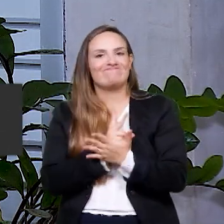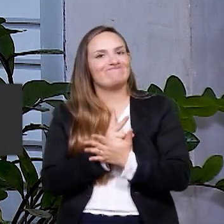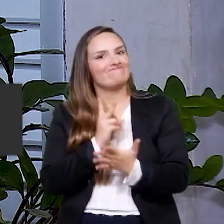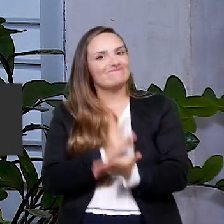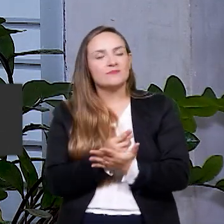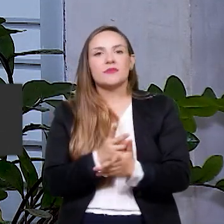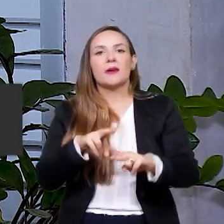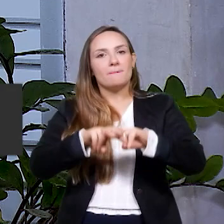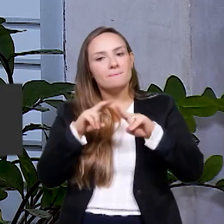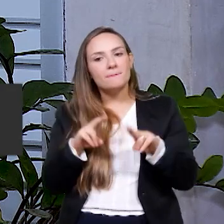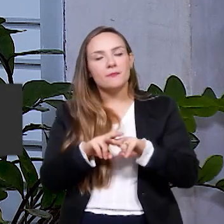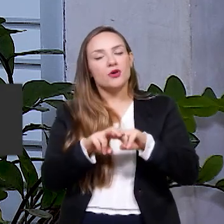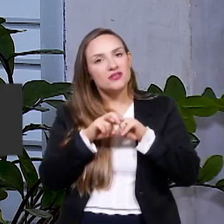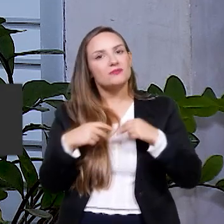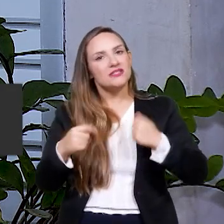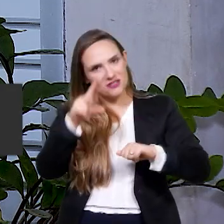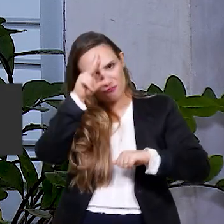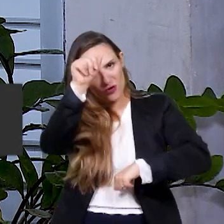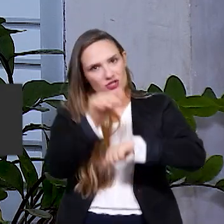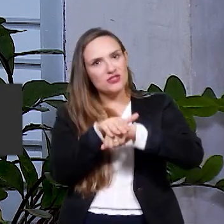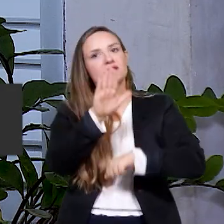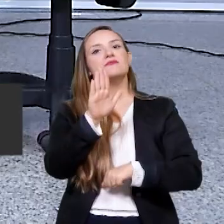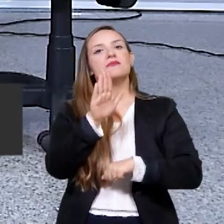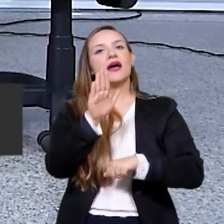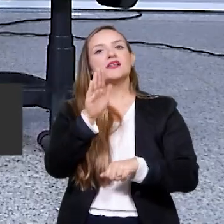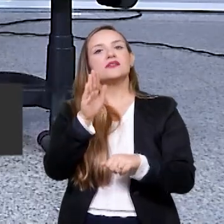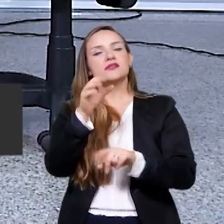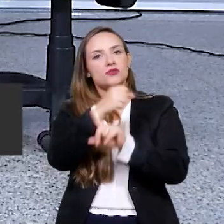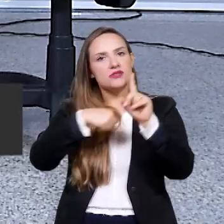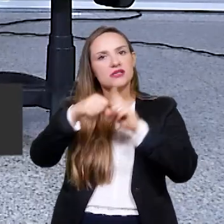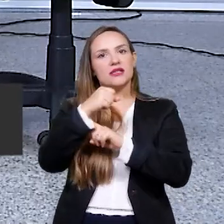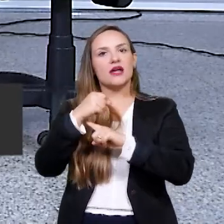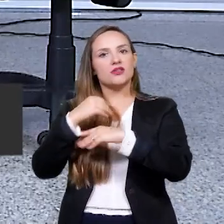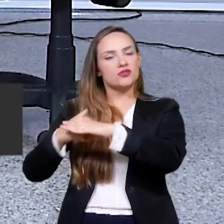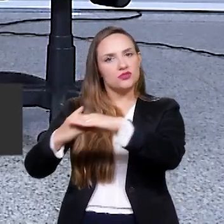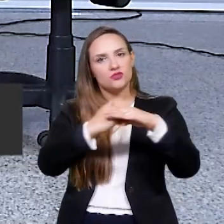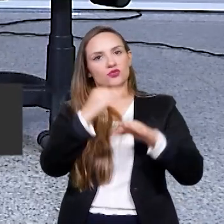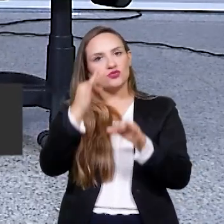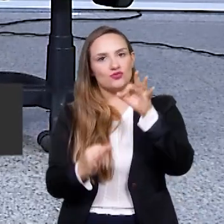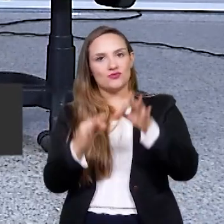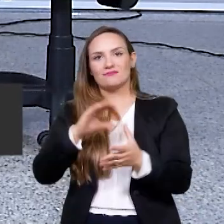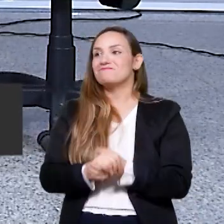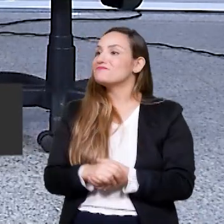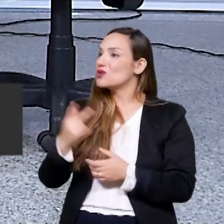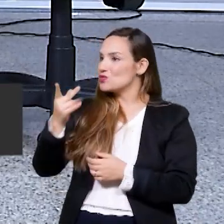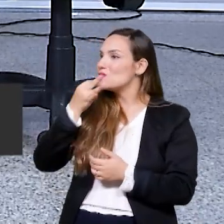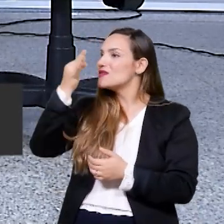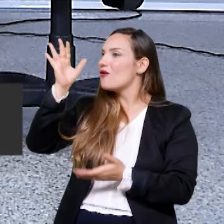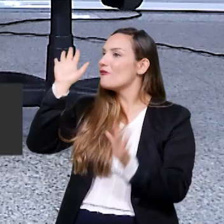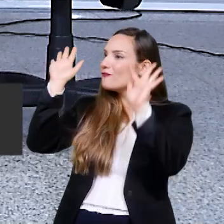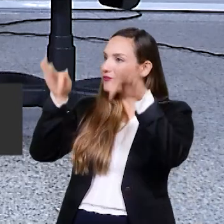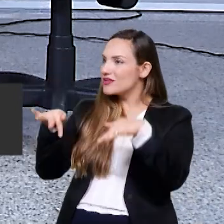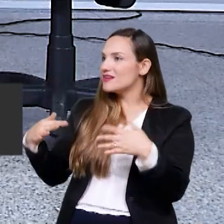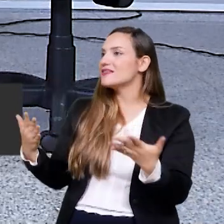cada vez mais, porque o nosso sonho é de uma sociedade mais justa. Assim seja, e quero que você também faça a